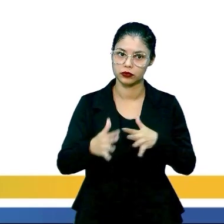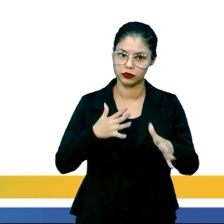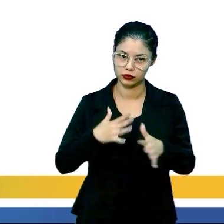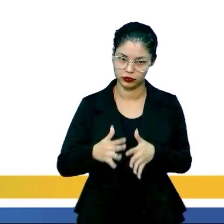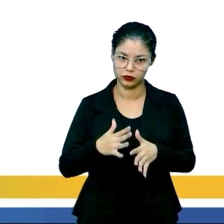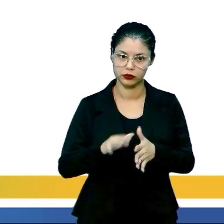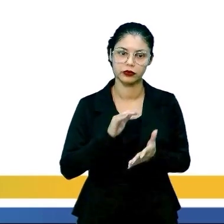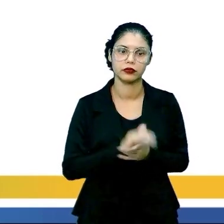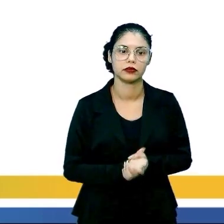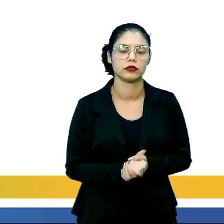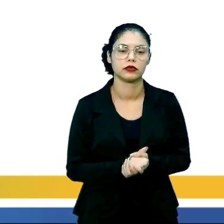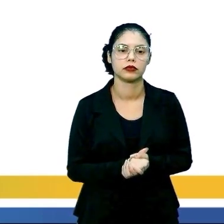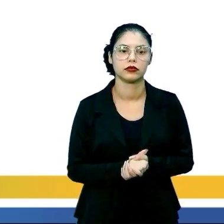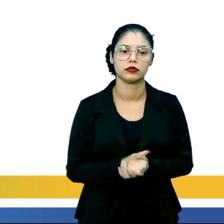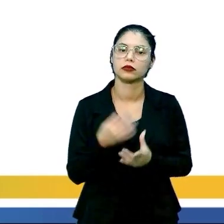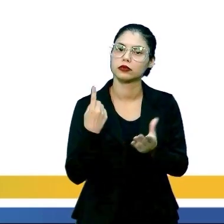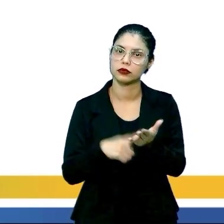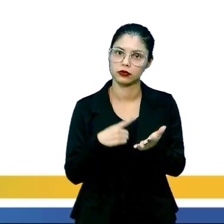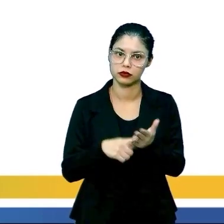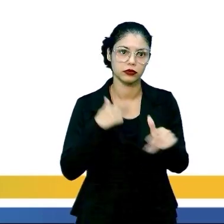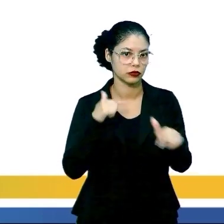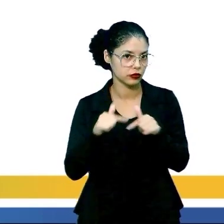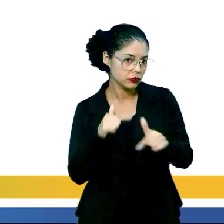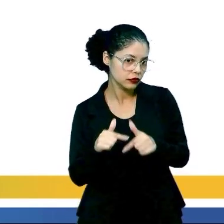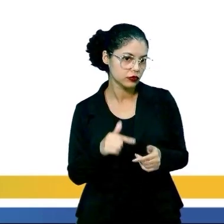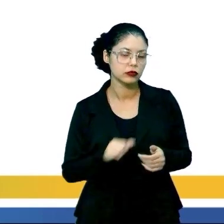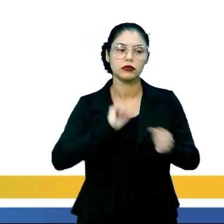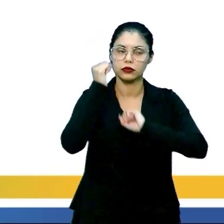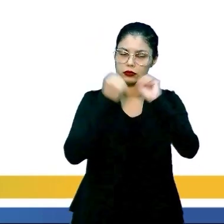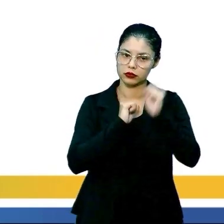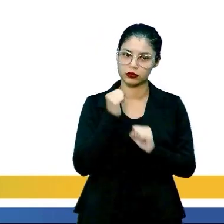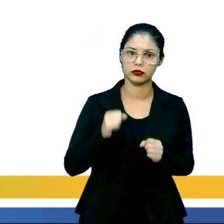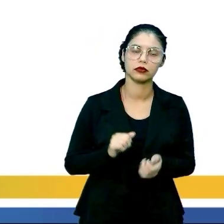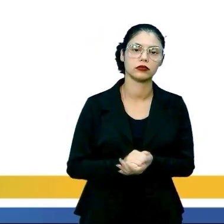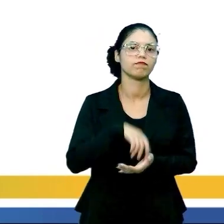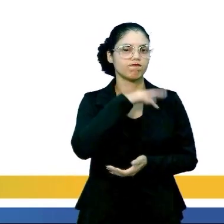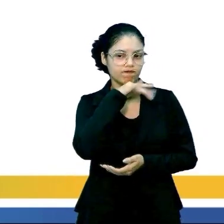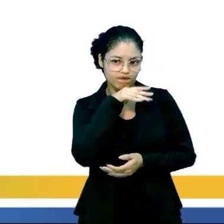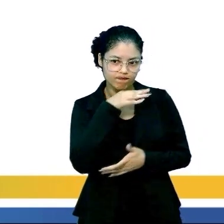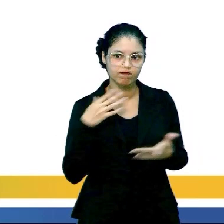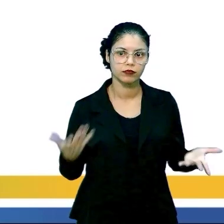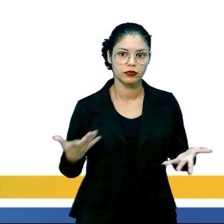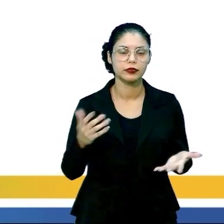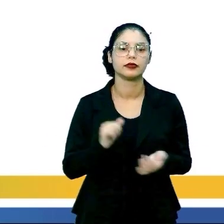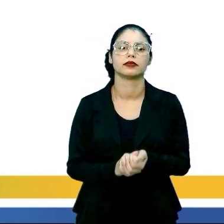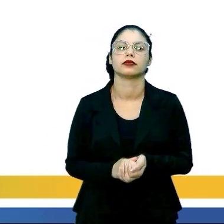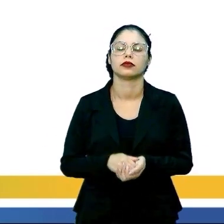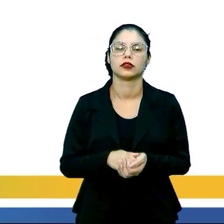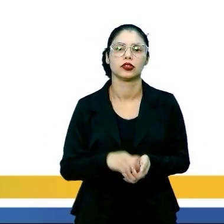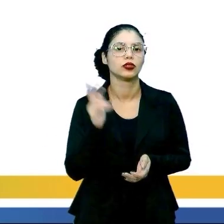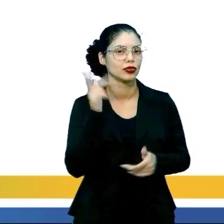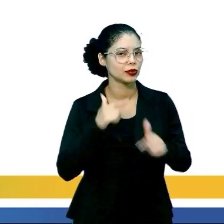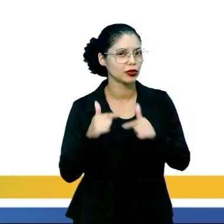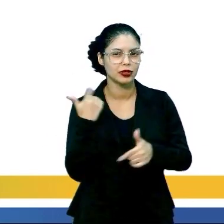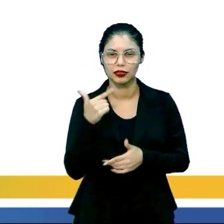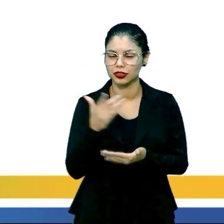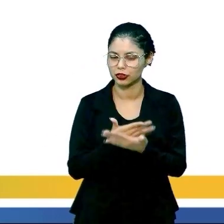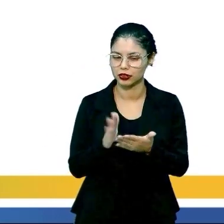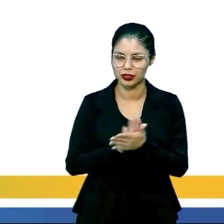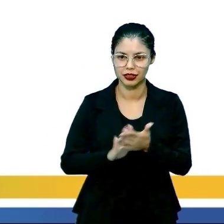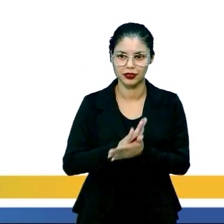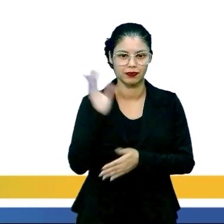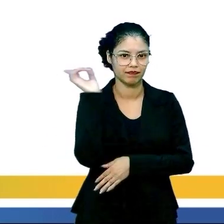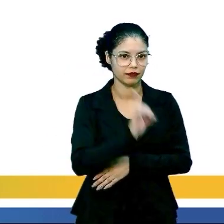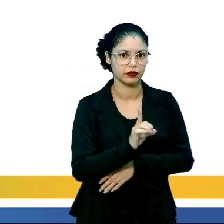movimentos operários. Então, as condições de trabalho nas fábricas, elas eram péssimas, insalubres, e os trabalhadores não tinham direito a